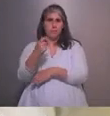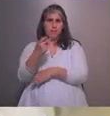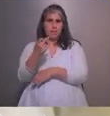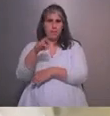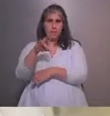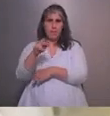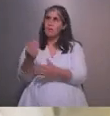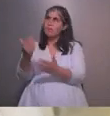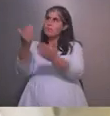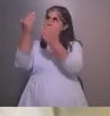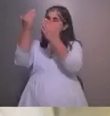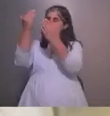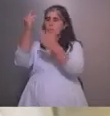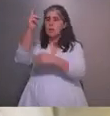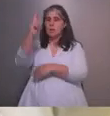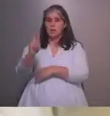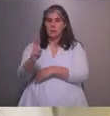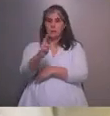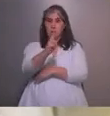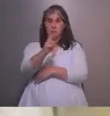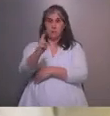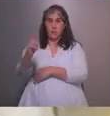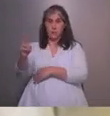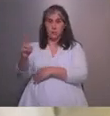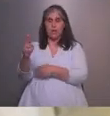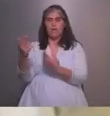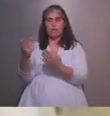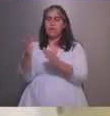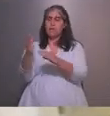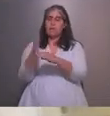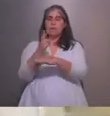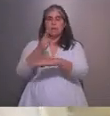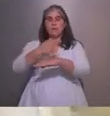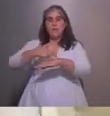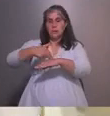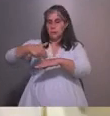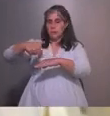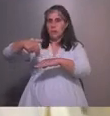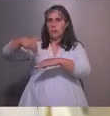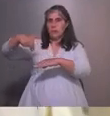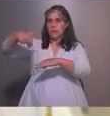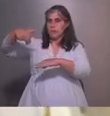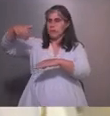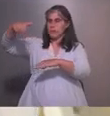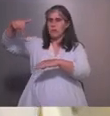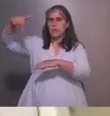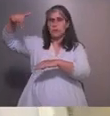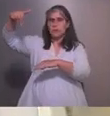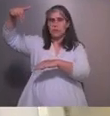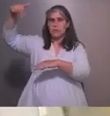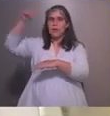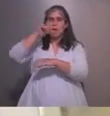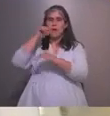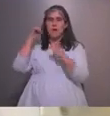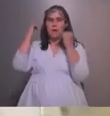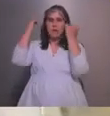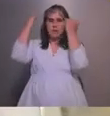Y mientras los bendecía, se separó de ellos y fue llevado hacia el